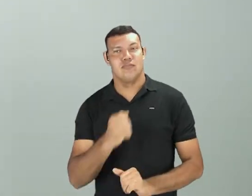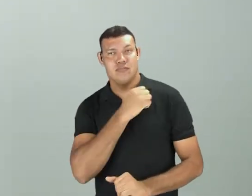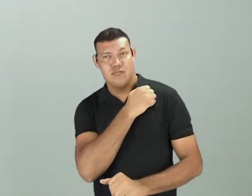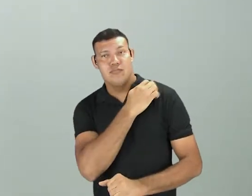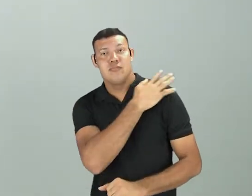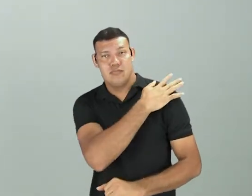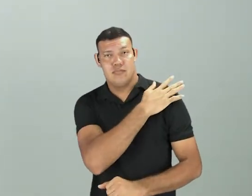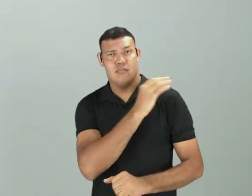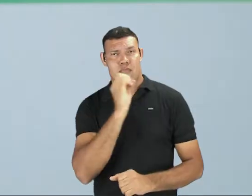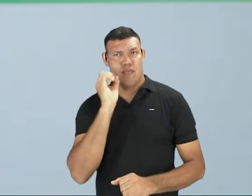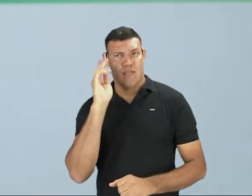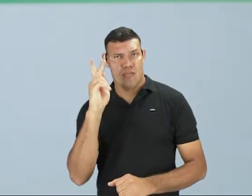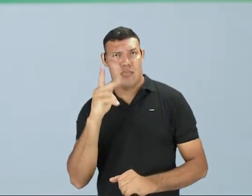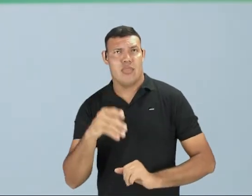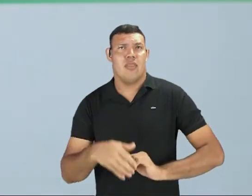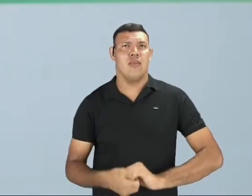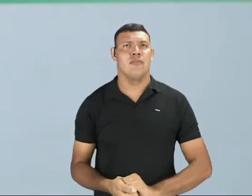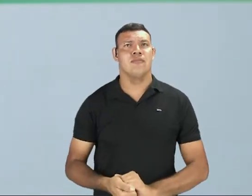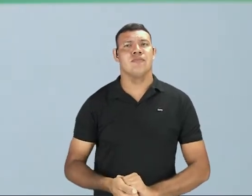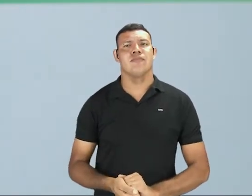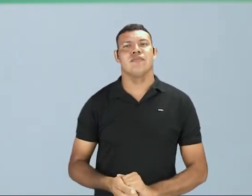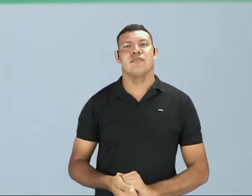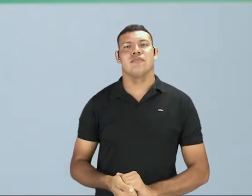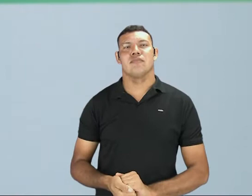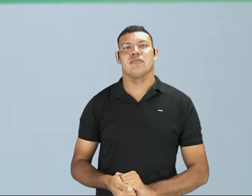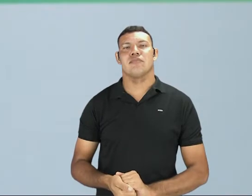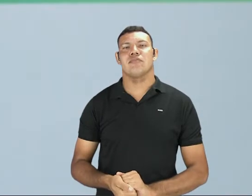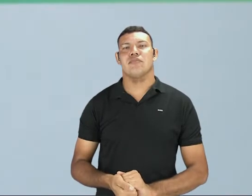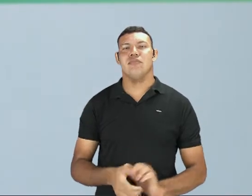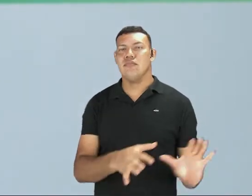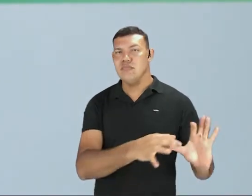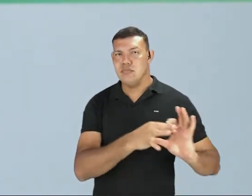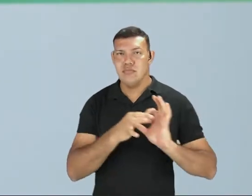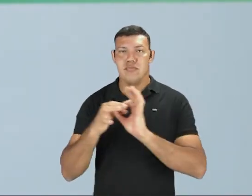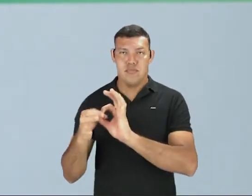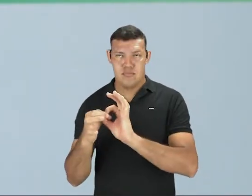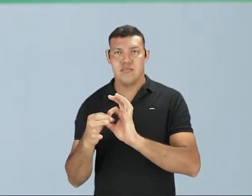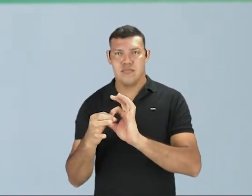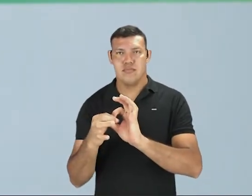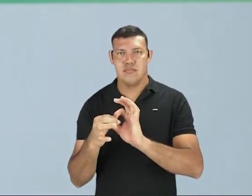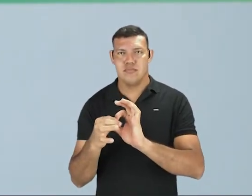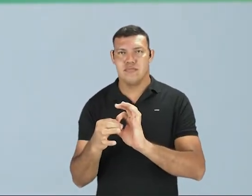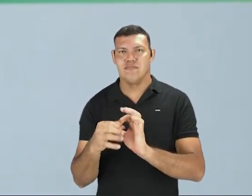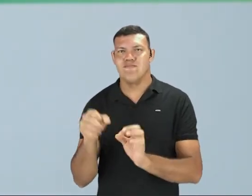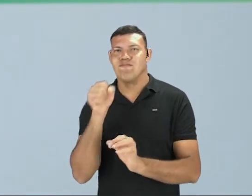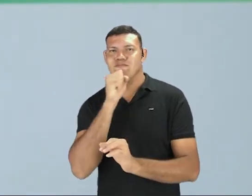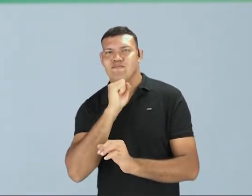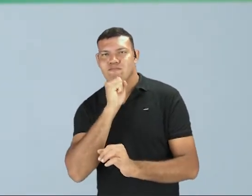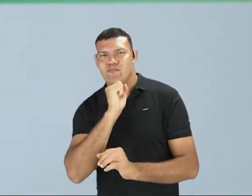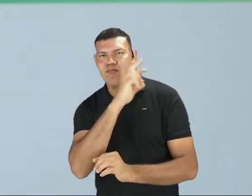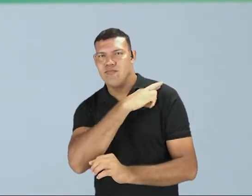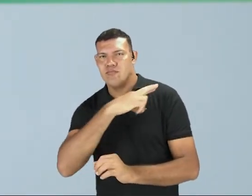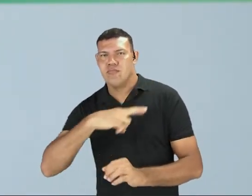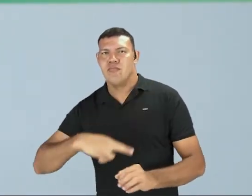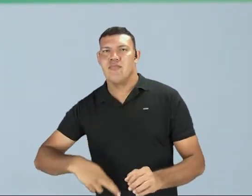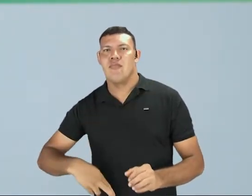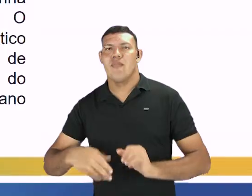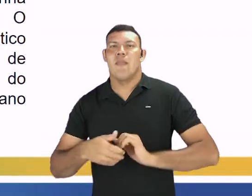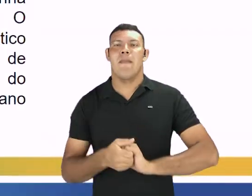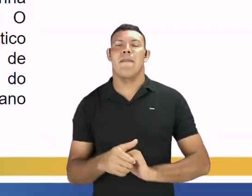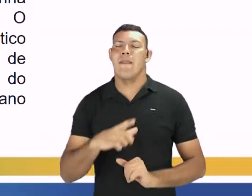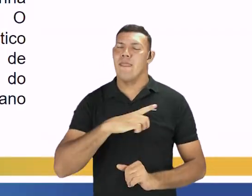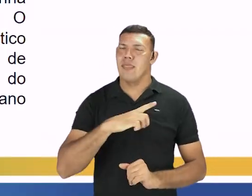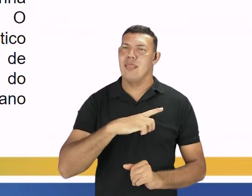coronel. Dentro desse contexto da República Velha, né, desse clientelismo, a